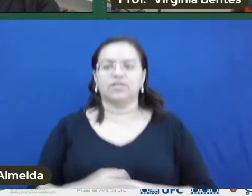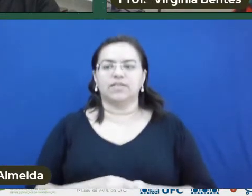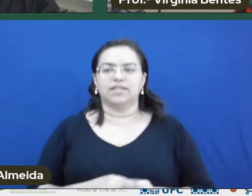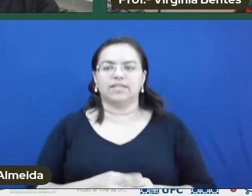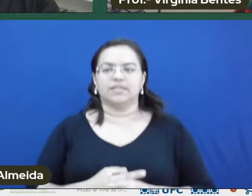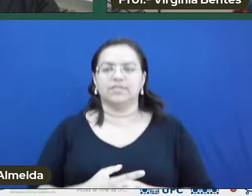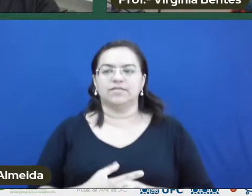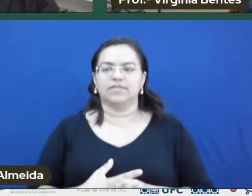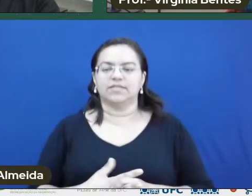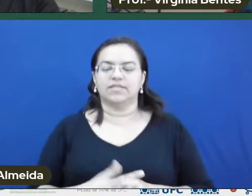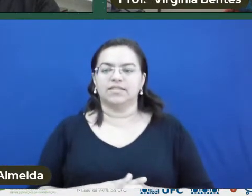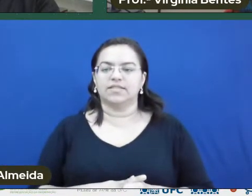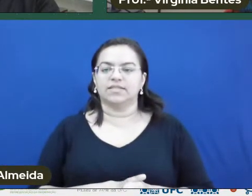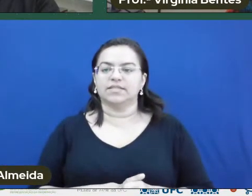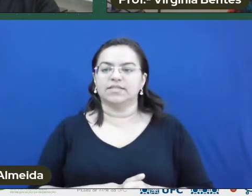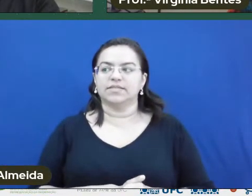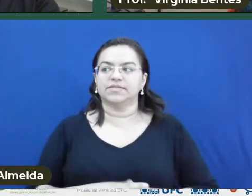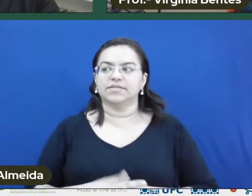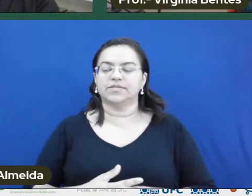Obrigada, Lucélia.